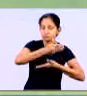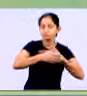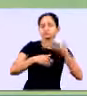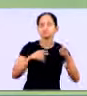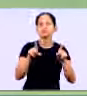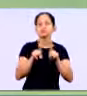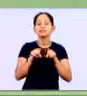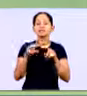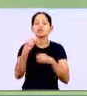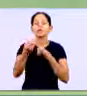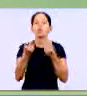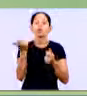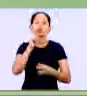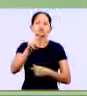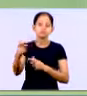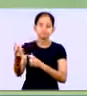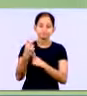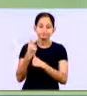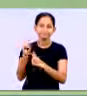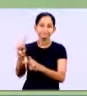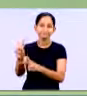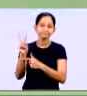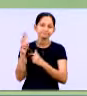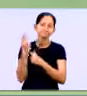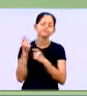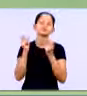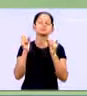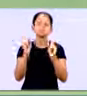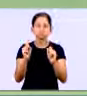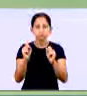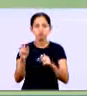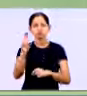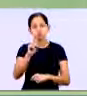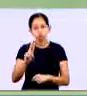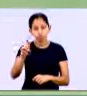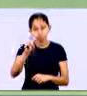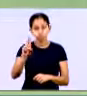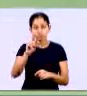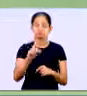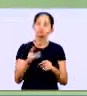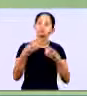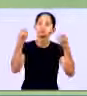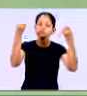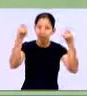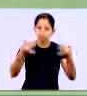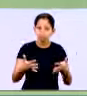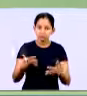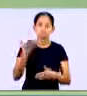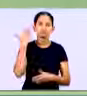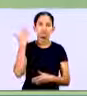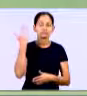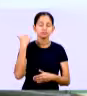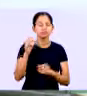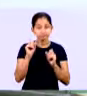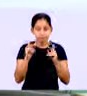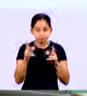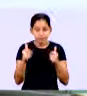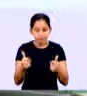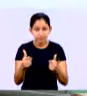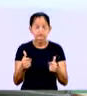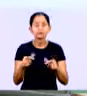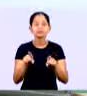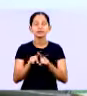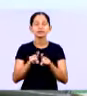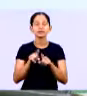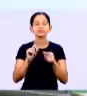de financiamento. Certo? São vários índices que você pode utilizar, você pode aplicar, nós explicamos, nós trabalhamos esses índices antes, né? Você pode